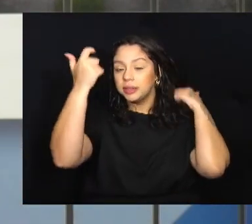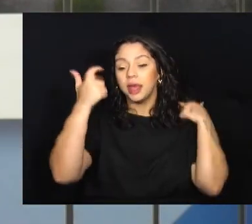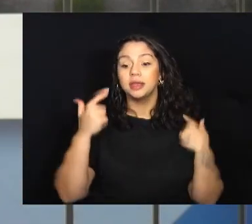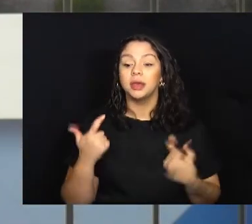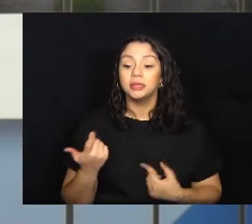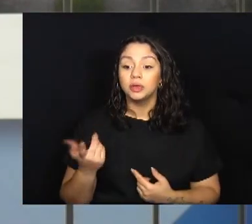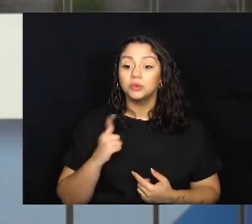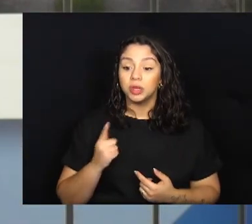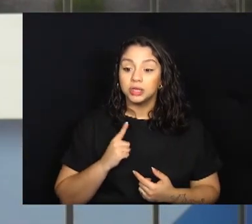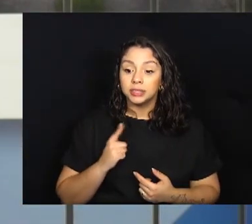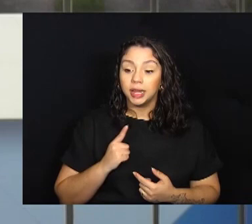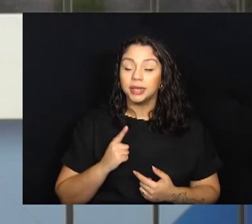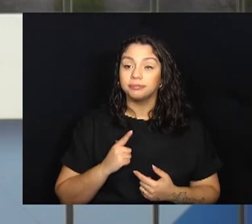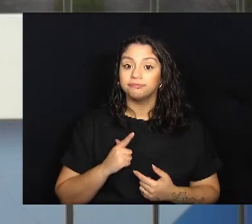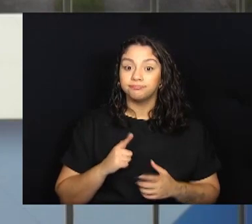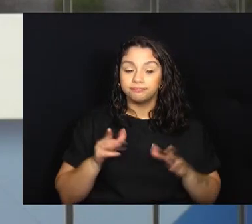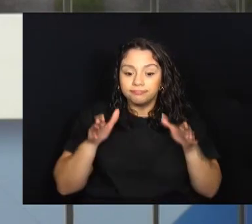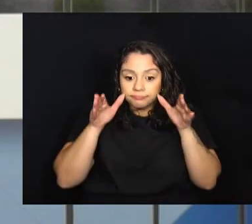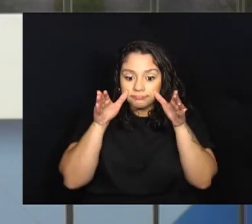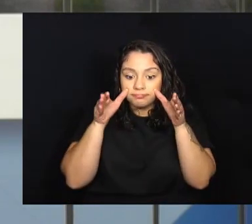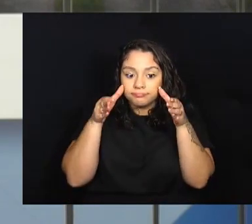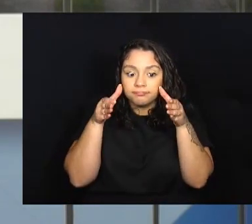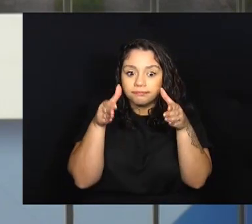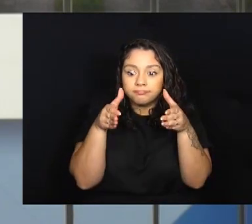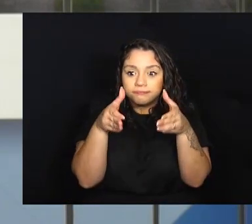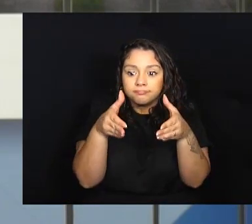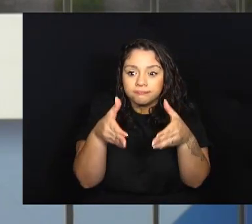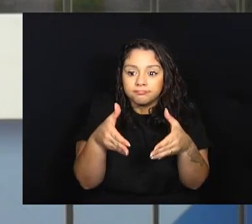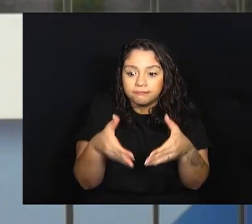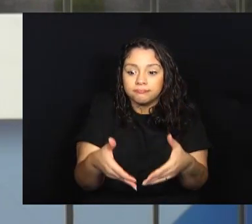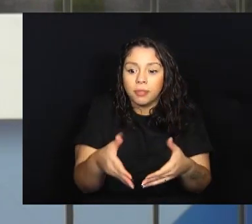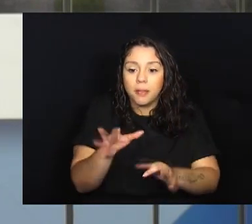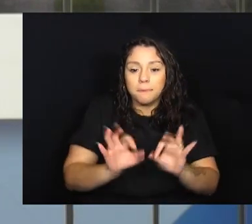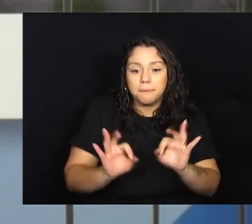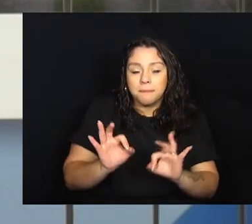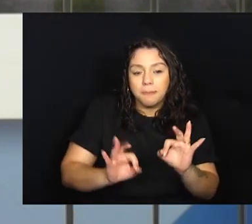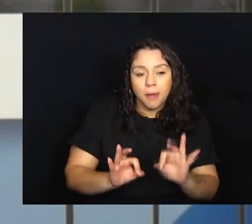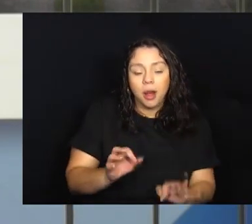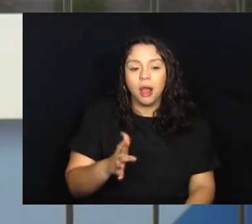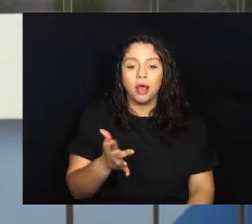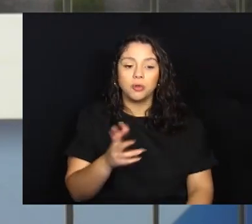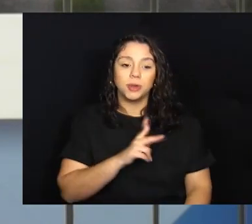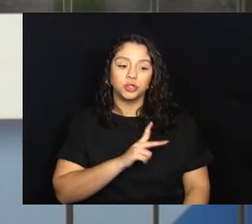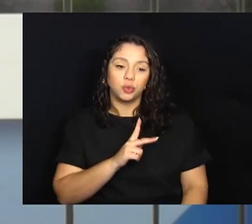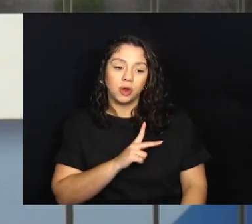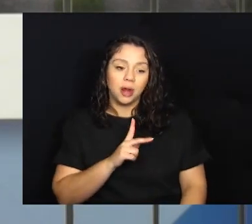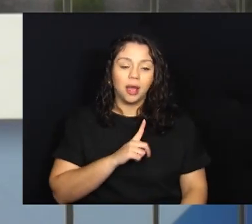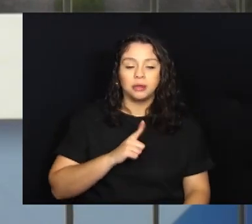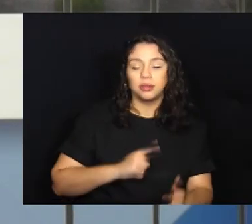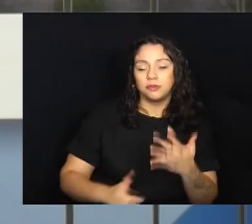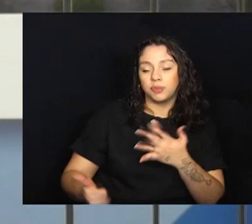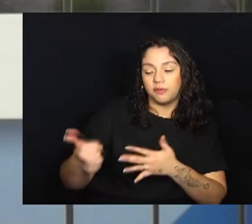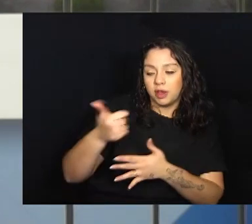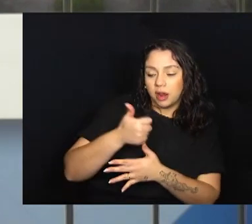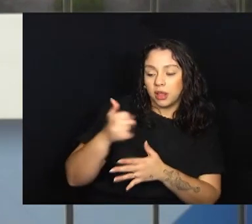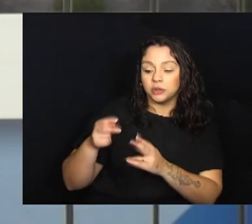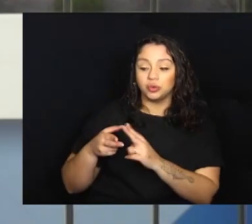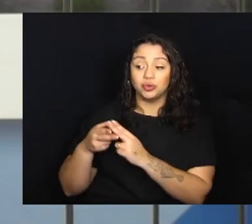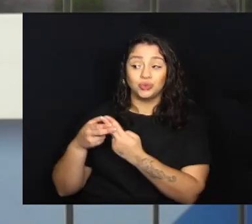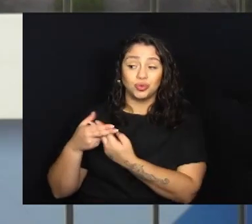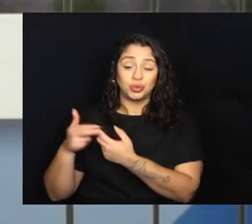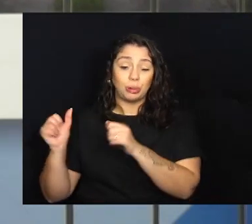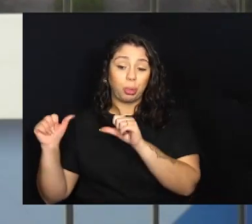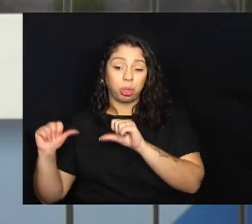medida que vai se fissurando, né? Quer dizer, plano de saúde, quem tem plano de saúde tem mais privilégio, o SUS vai piorando,